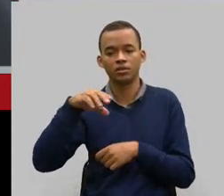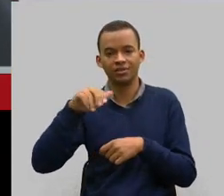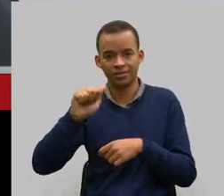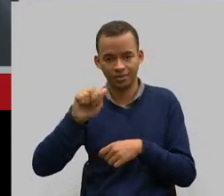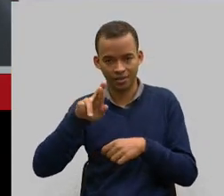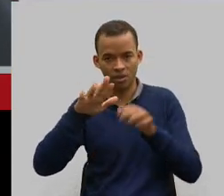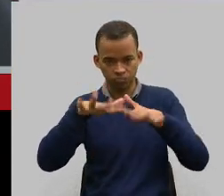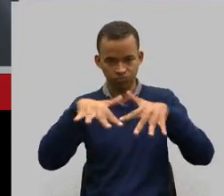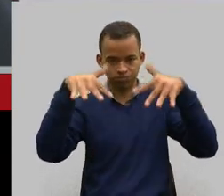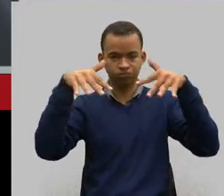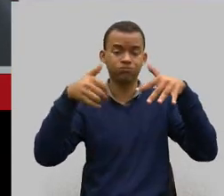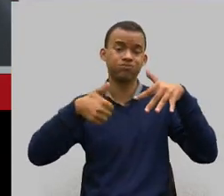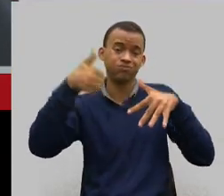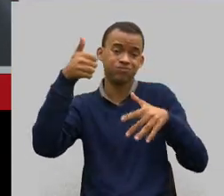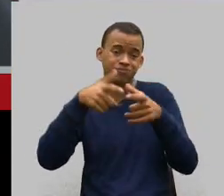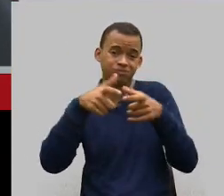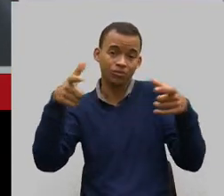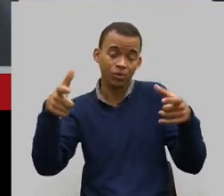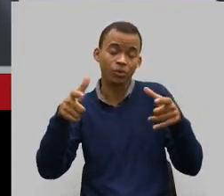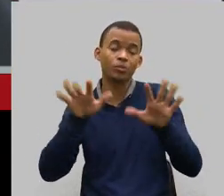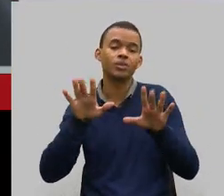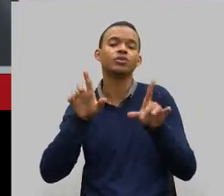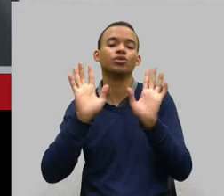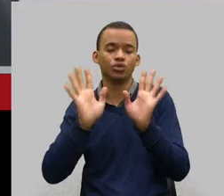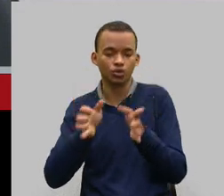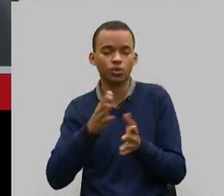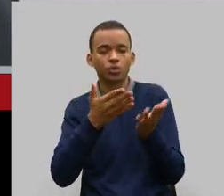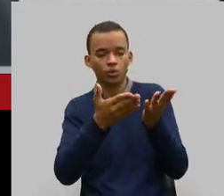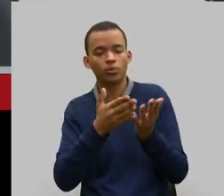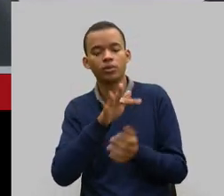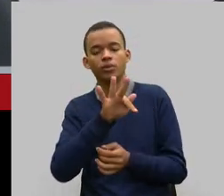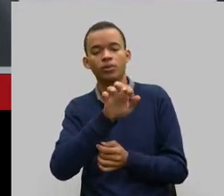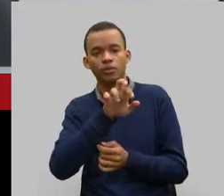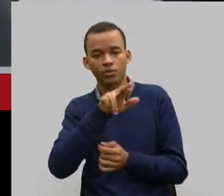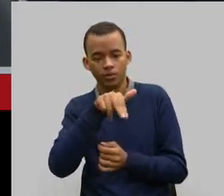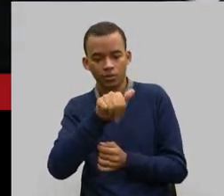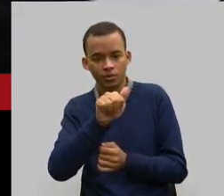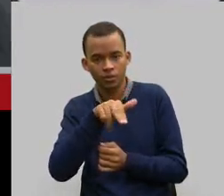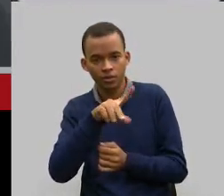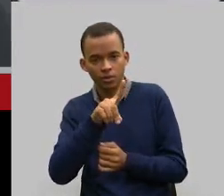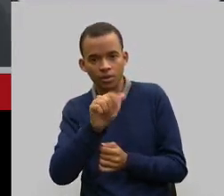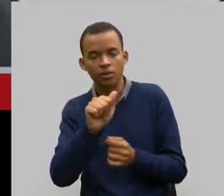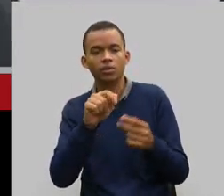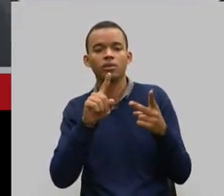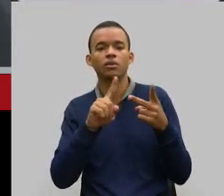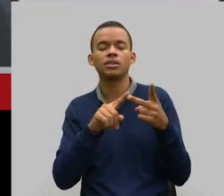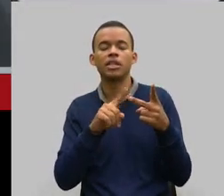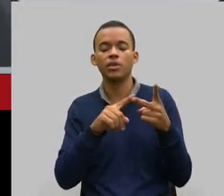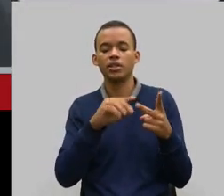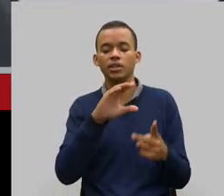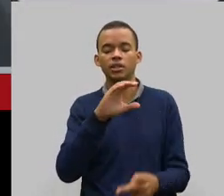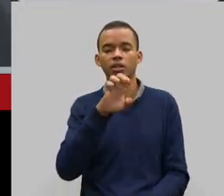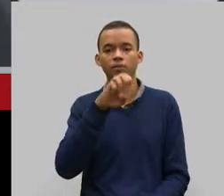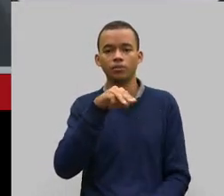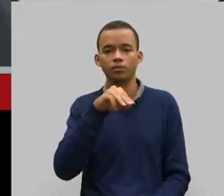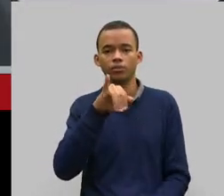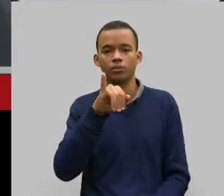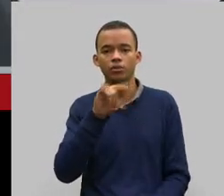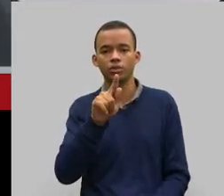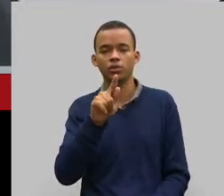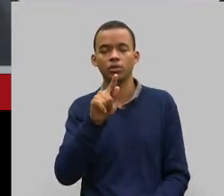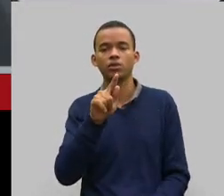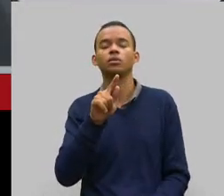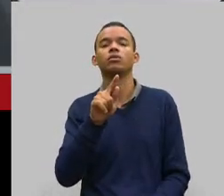Fernanda a sua Assessoria a semig também né Eh aos poucos vão vão vão